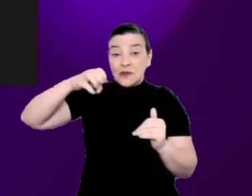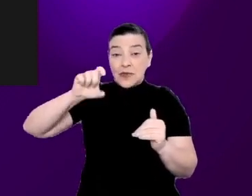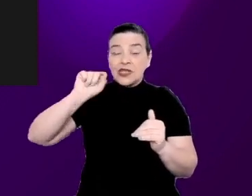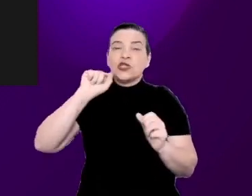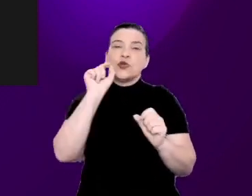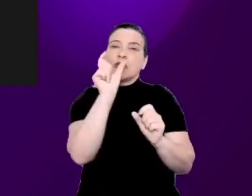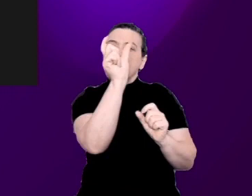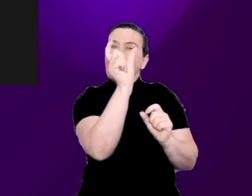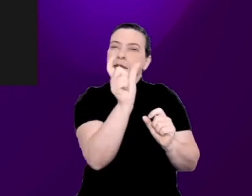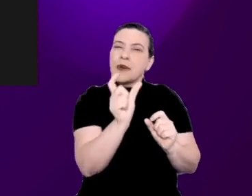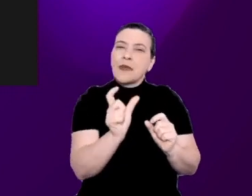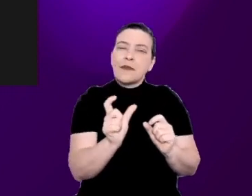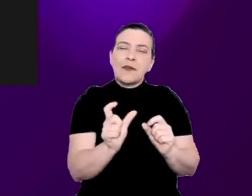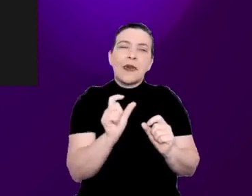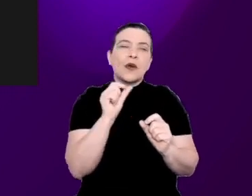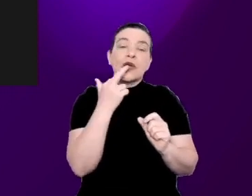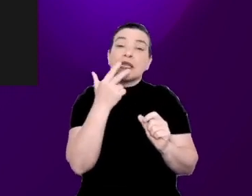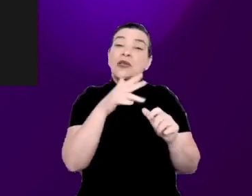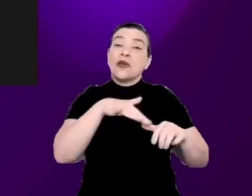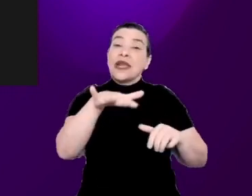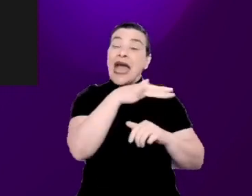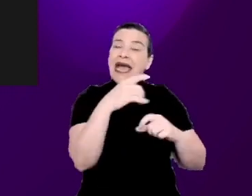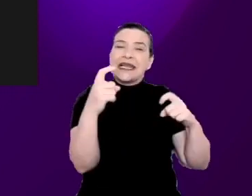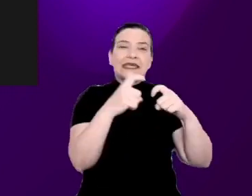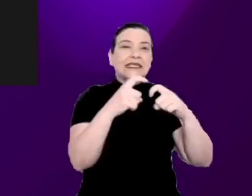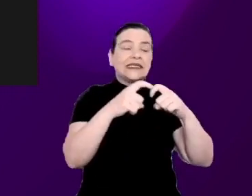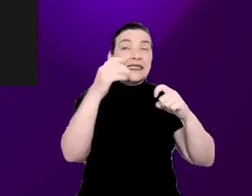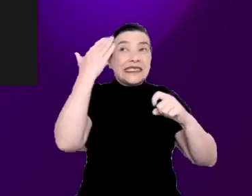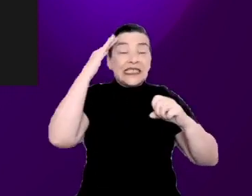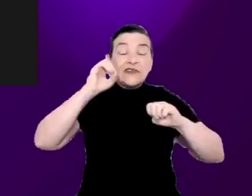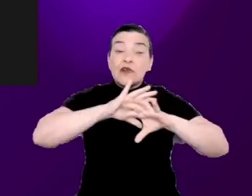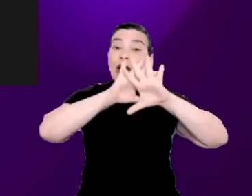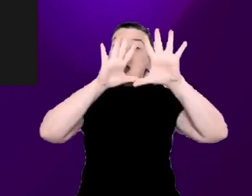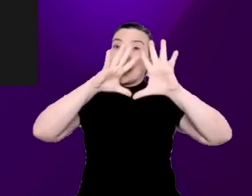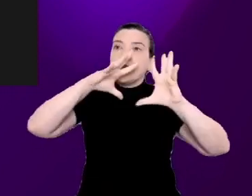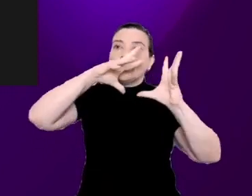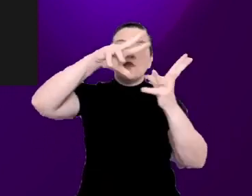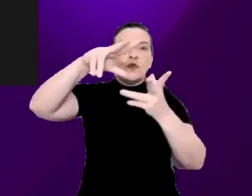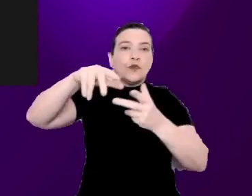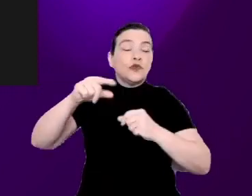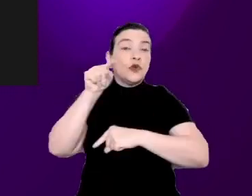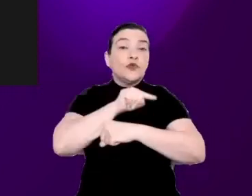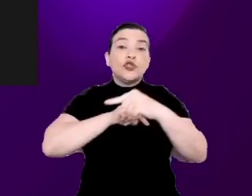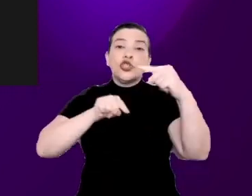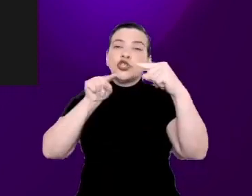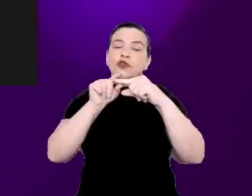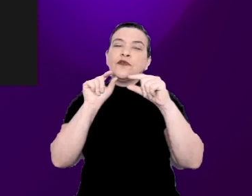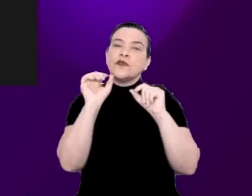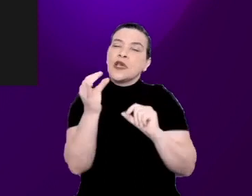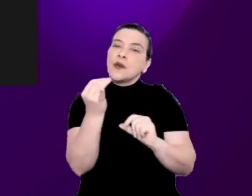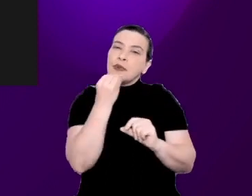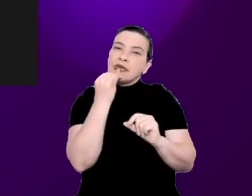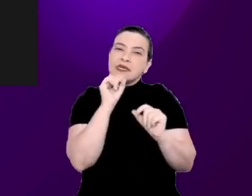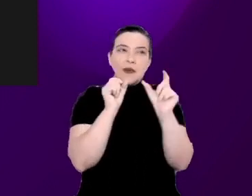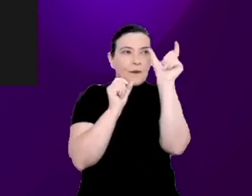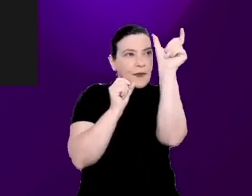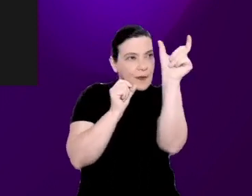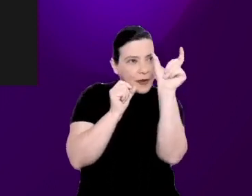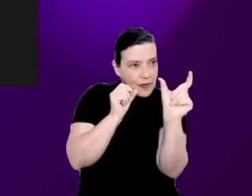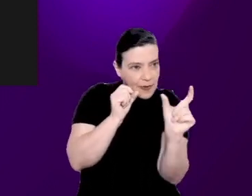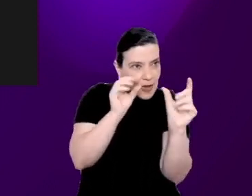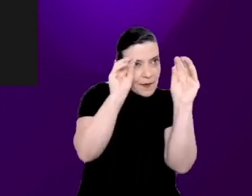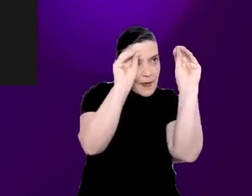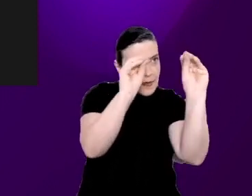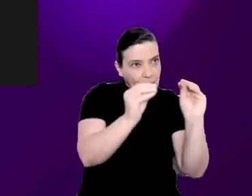clínica multilíngua mais compreensível no mundo, com o objetivo primário de codificar o significado dos dados que